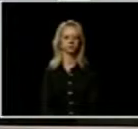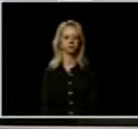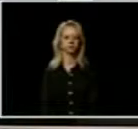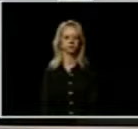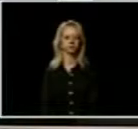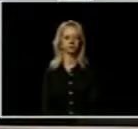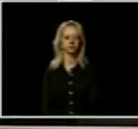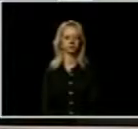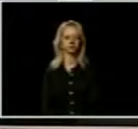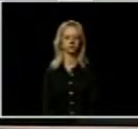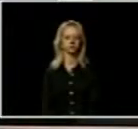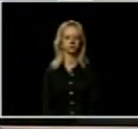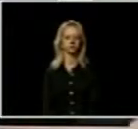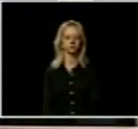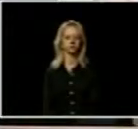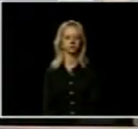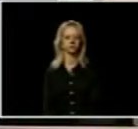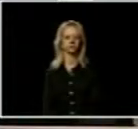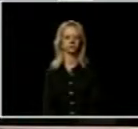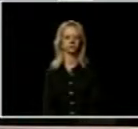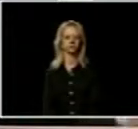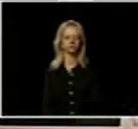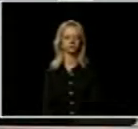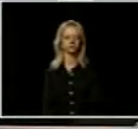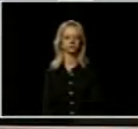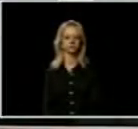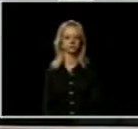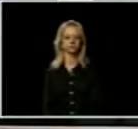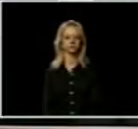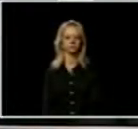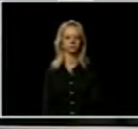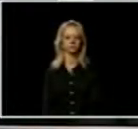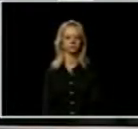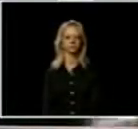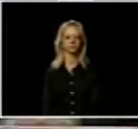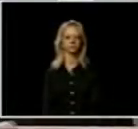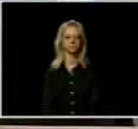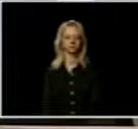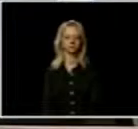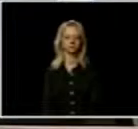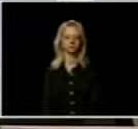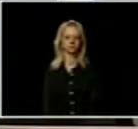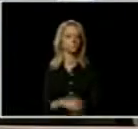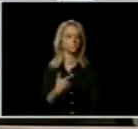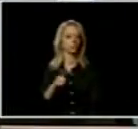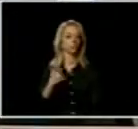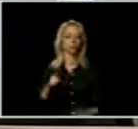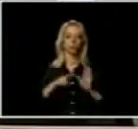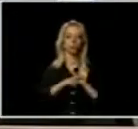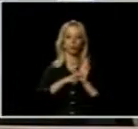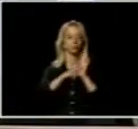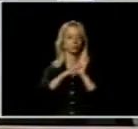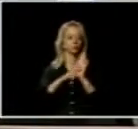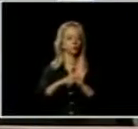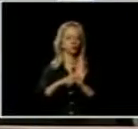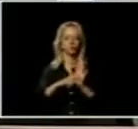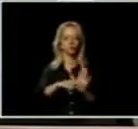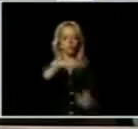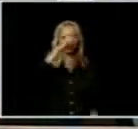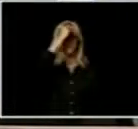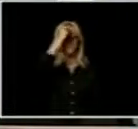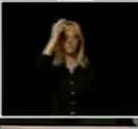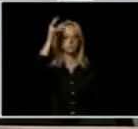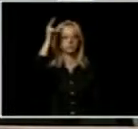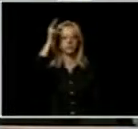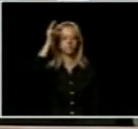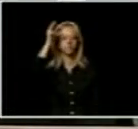apresentações porque eles não têm um apoio do poder público para que haja o deslocamento de todos os